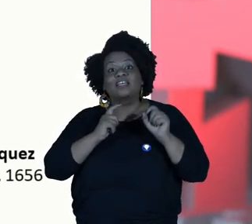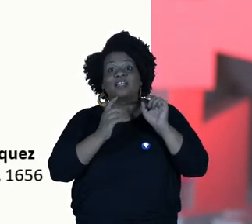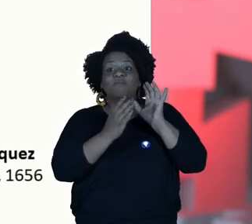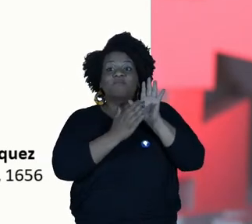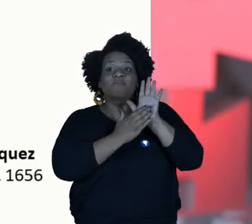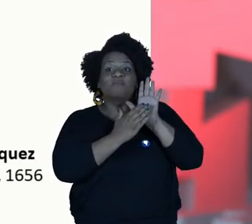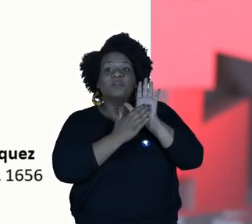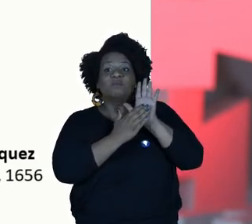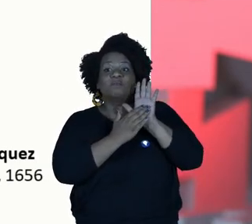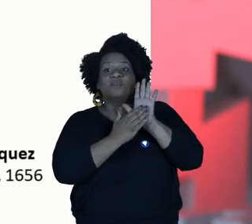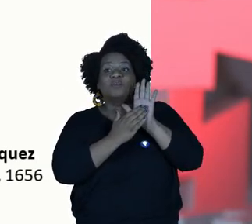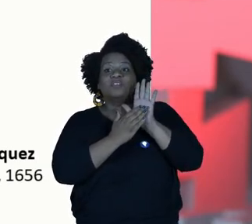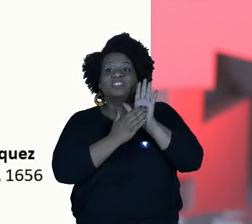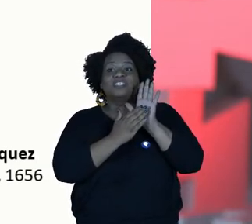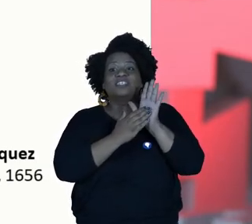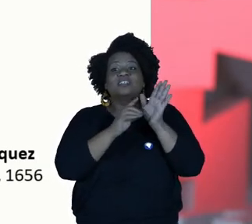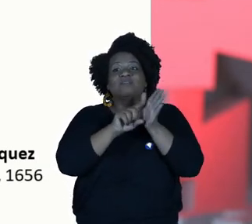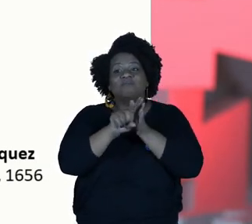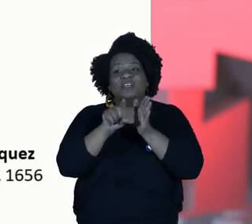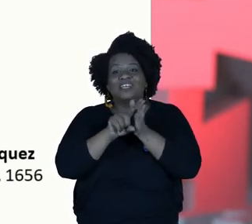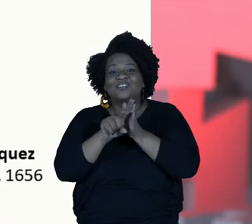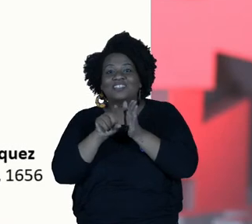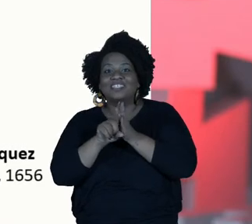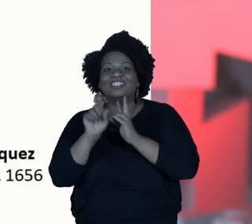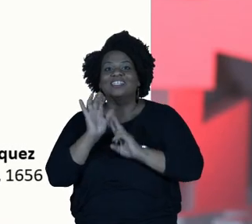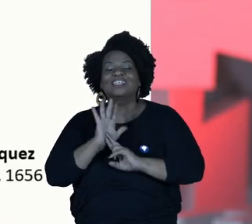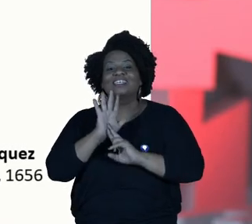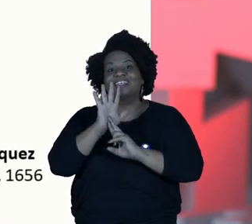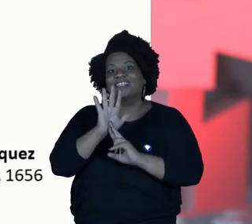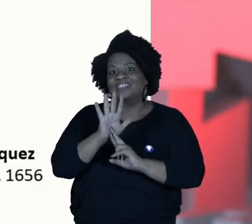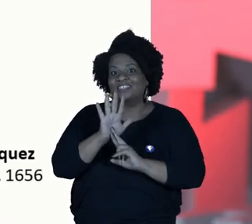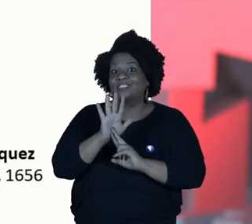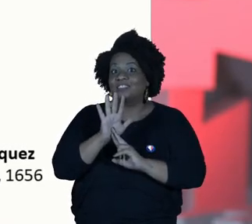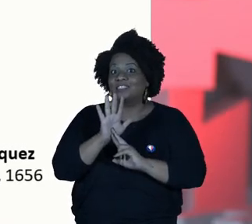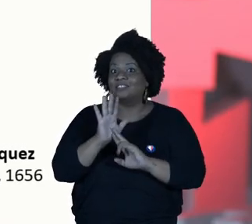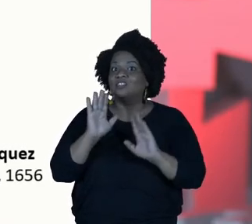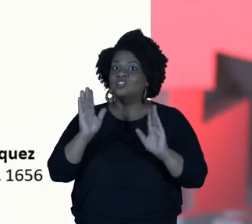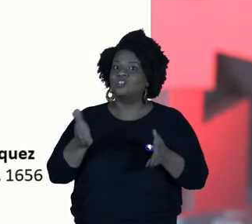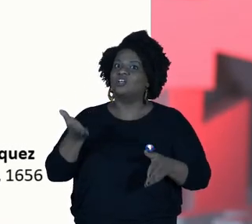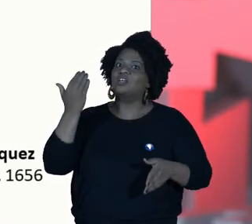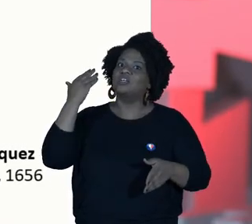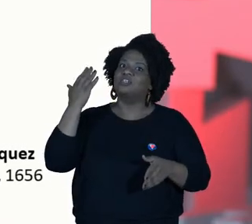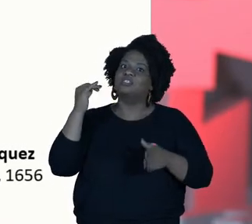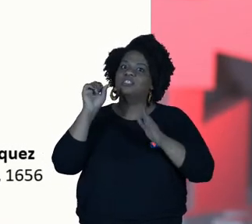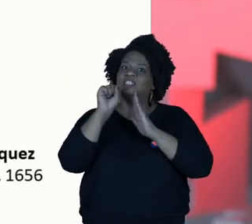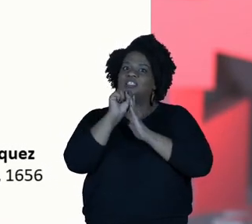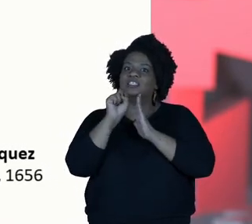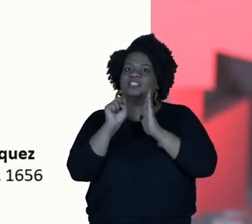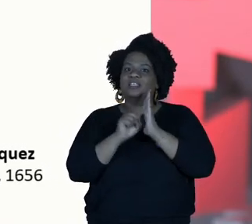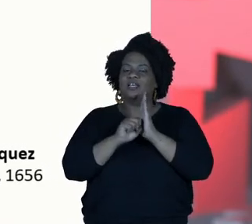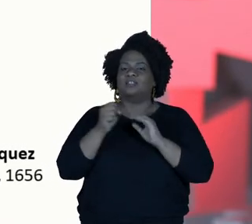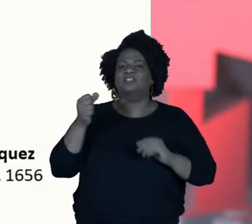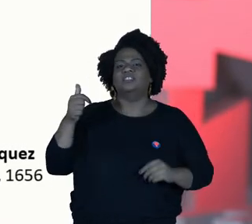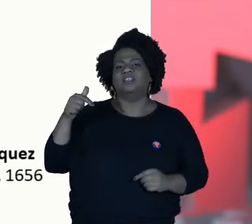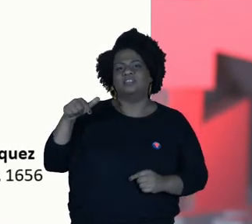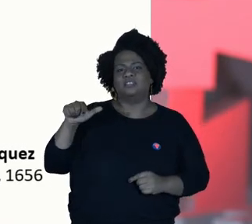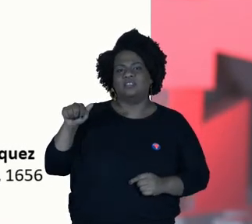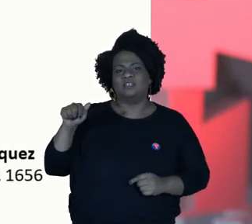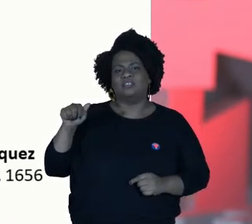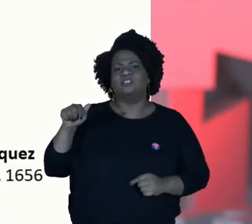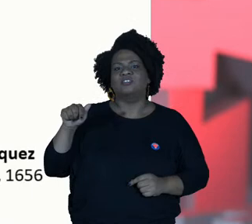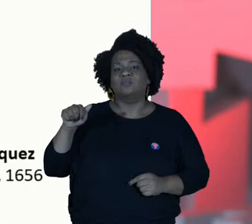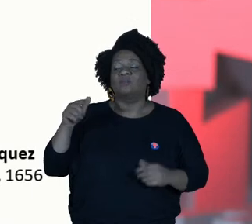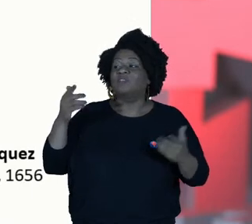propostas de questionar a representação já no século XVII. Então, o pintor do